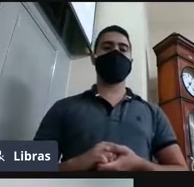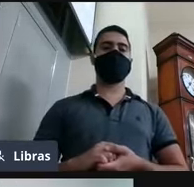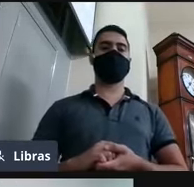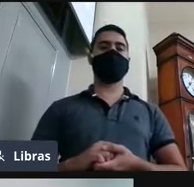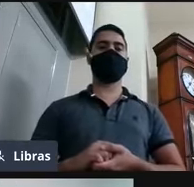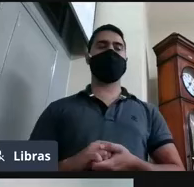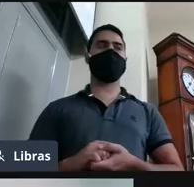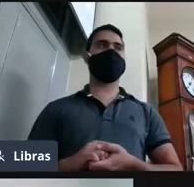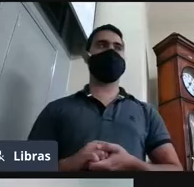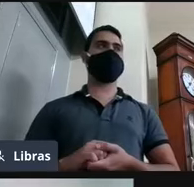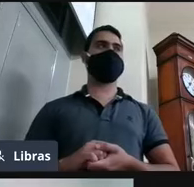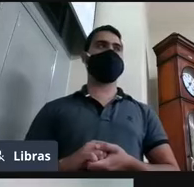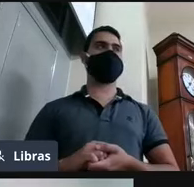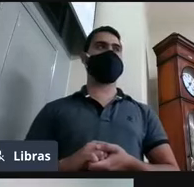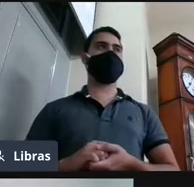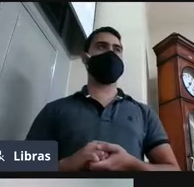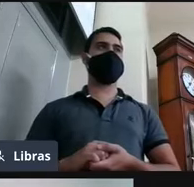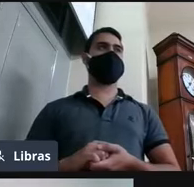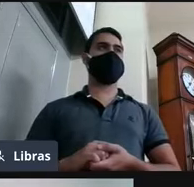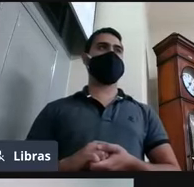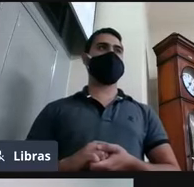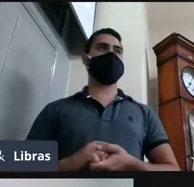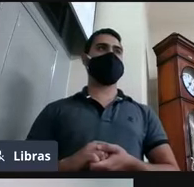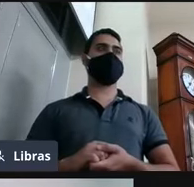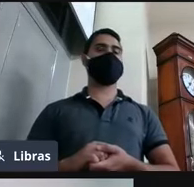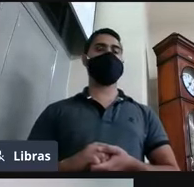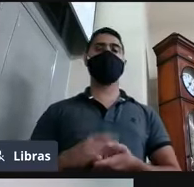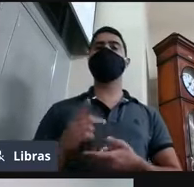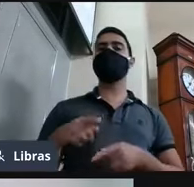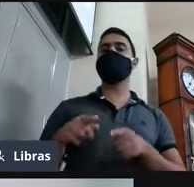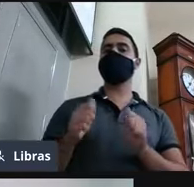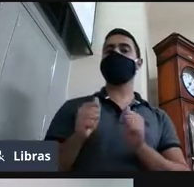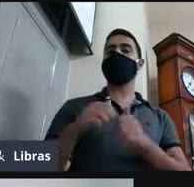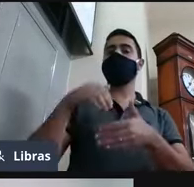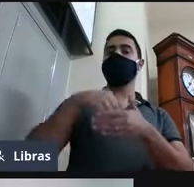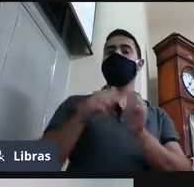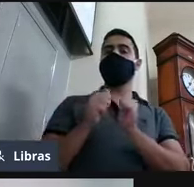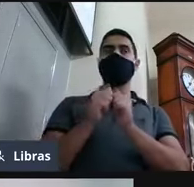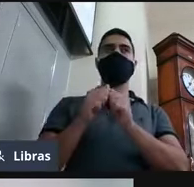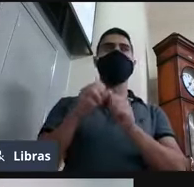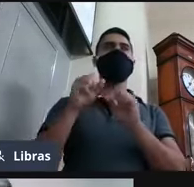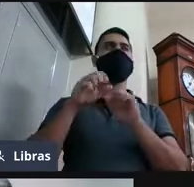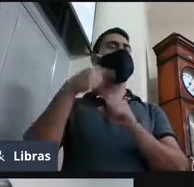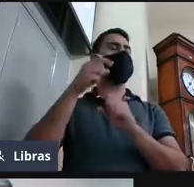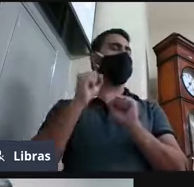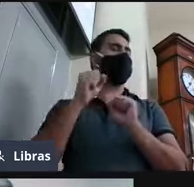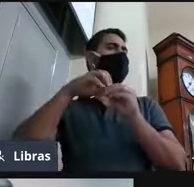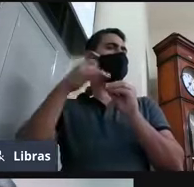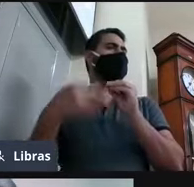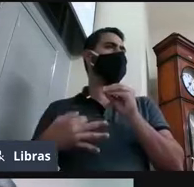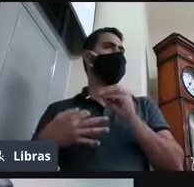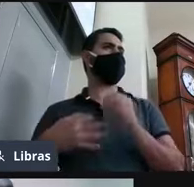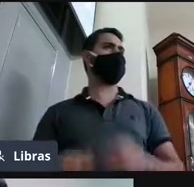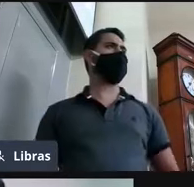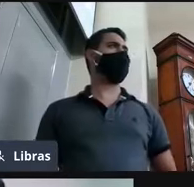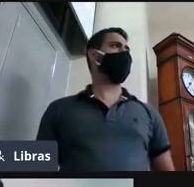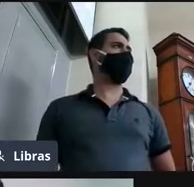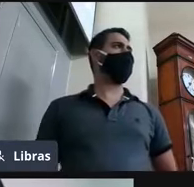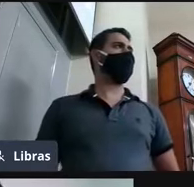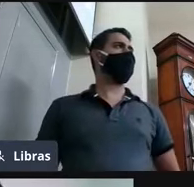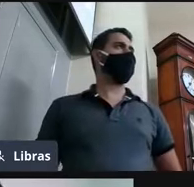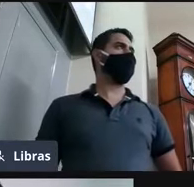da Saúde. Eu acompanho o parecer. A gente pode justificar depois, né? Não, depois que terminar.